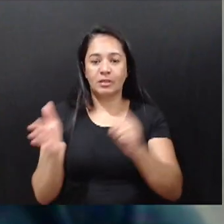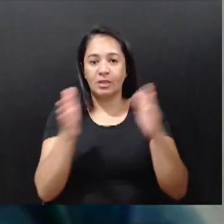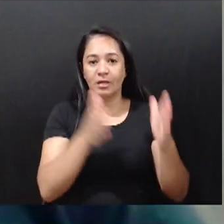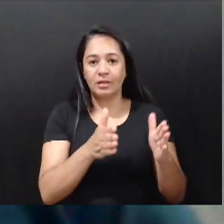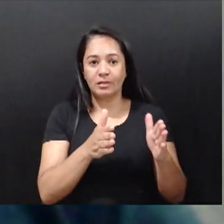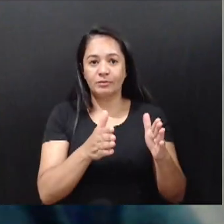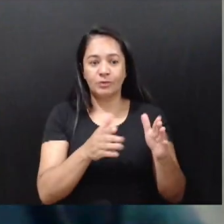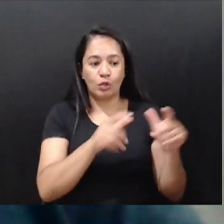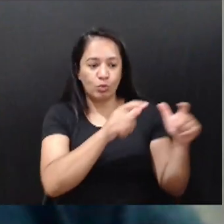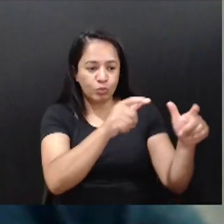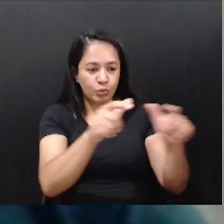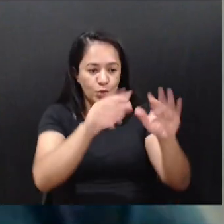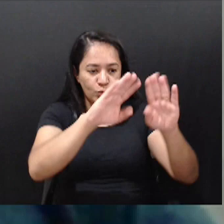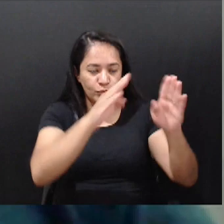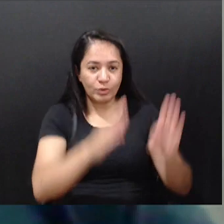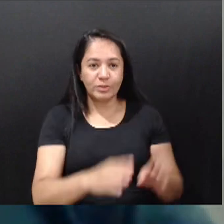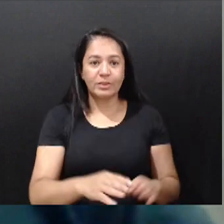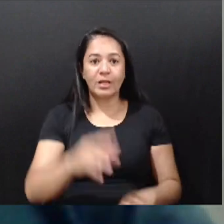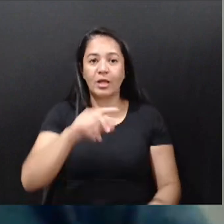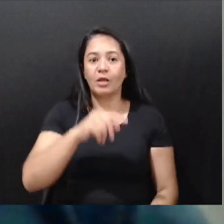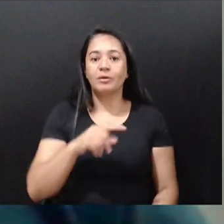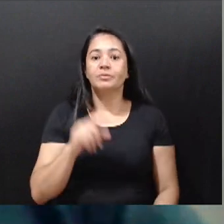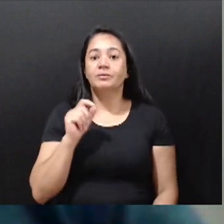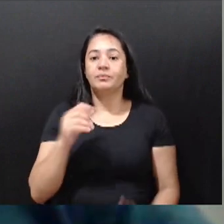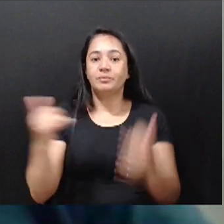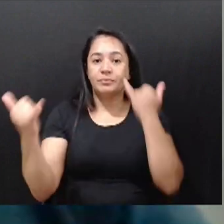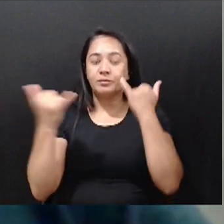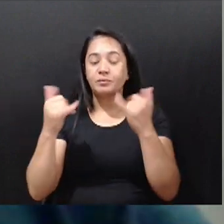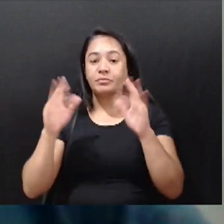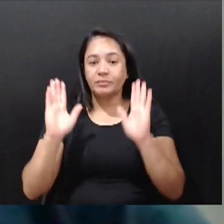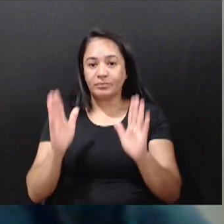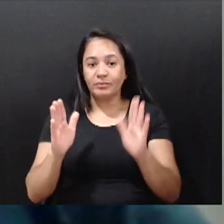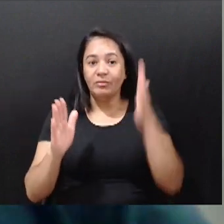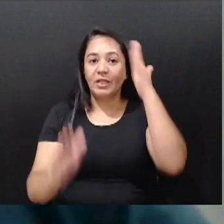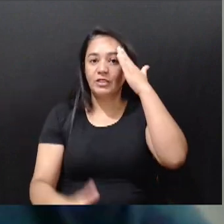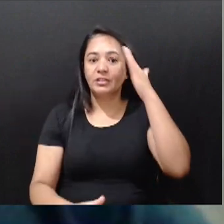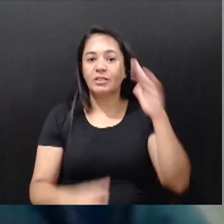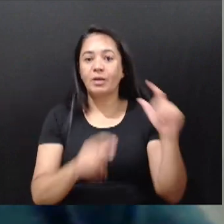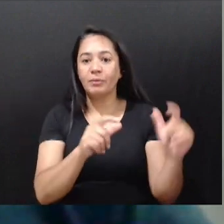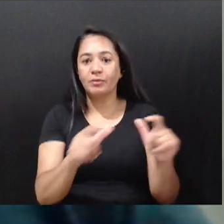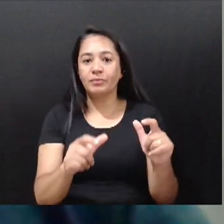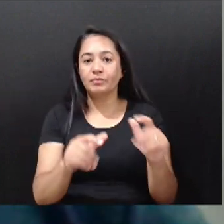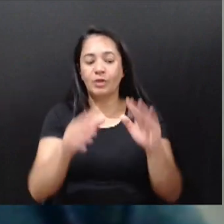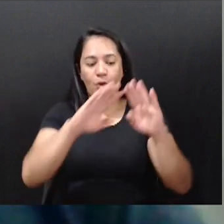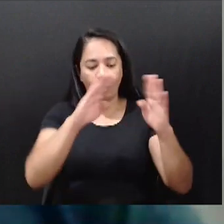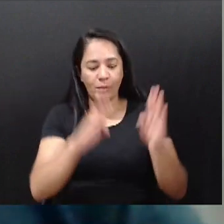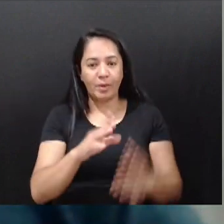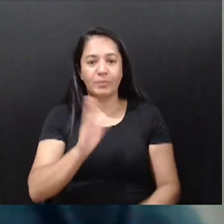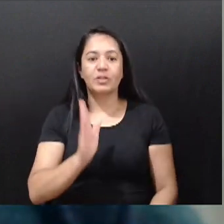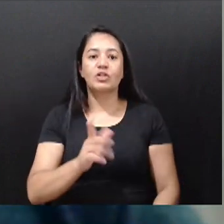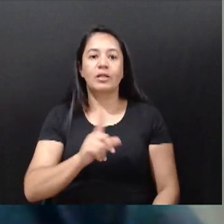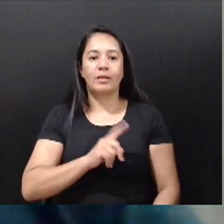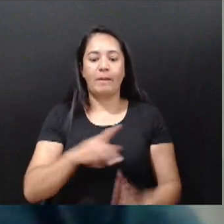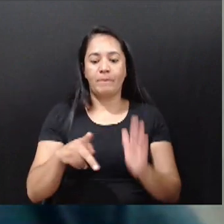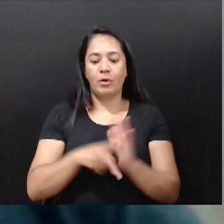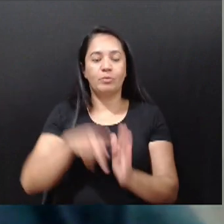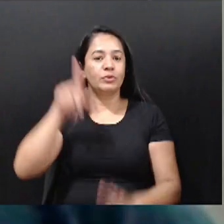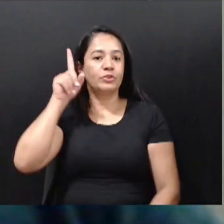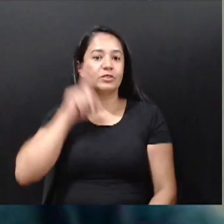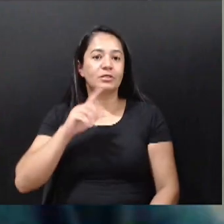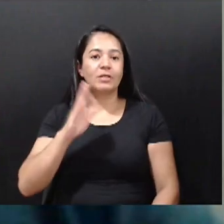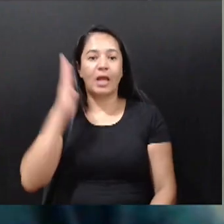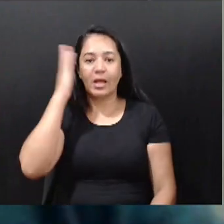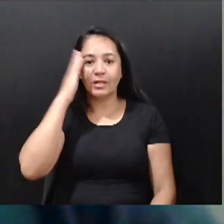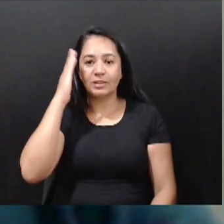que a prefeitura, ao receber essa informação, ela saiba, vai ter uma mapinha de Americana, esse aplicativo, e ela saiba exatamente o ponto exato